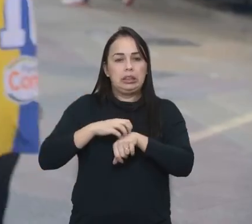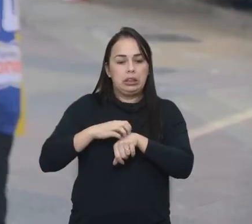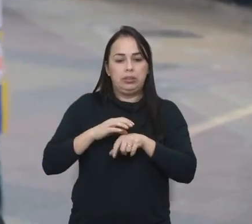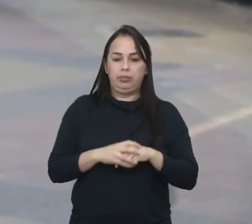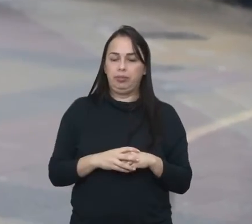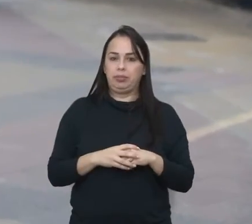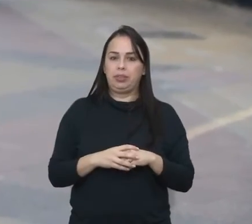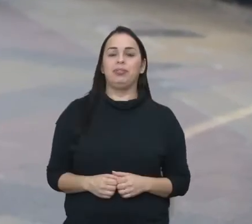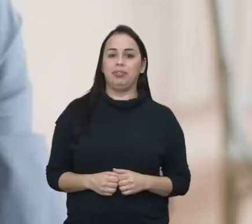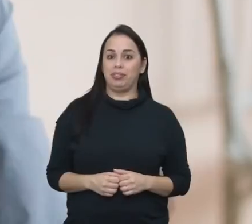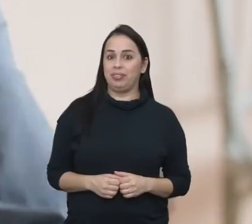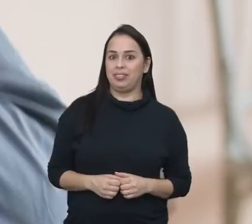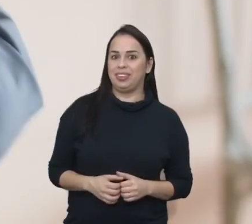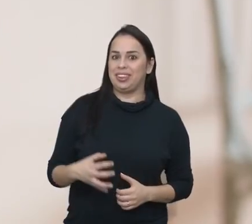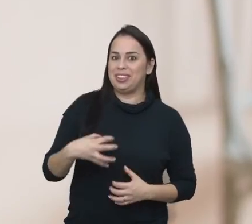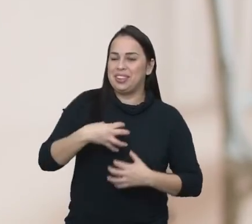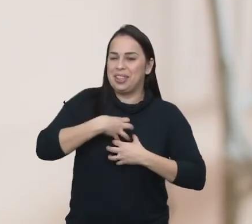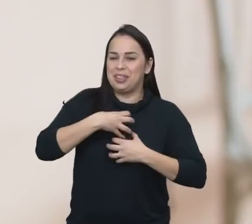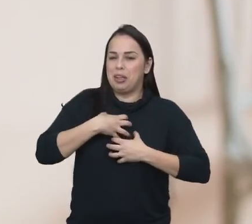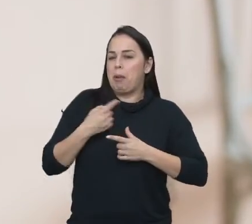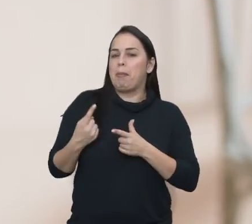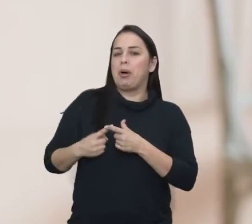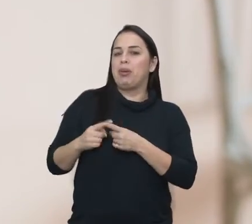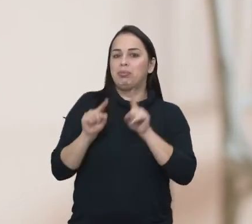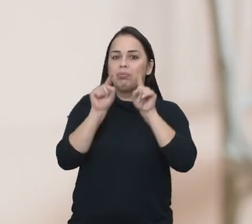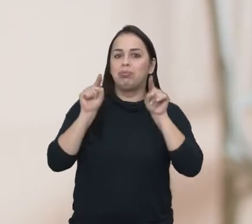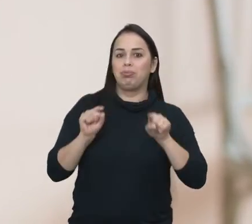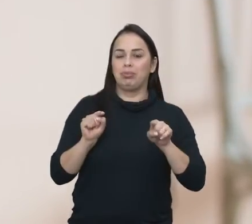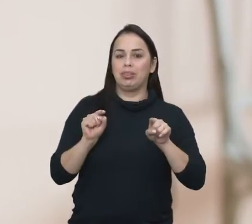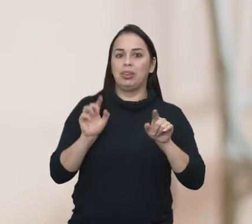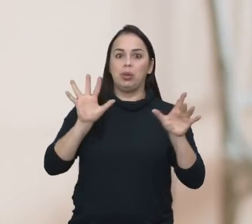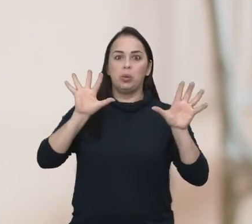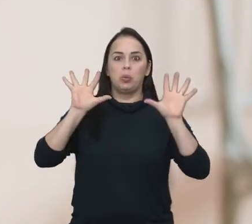muita irritação no nariz. E esses sintomas têm uma causa